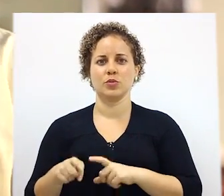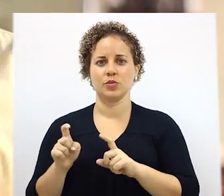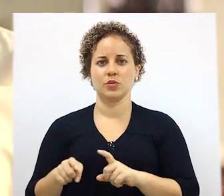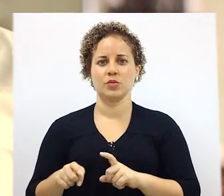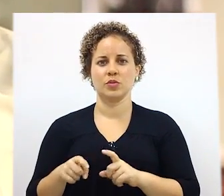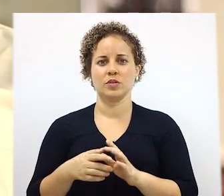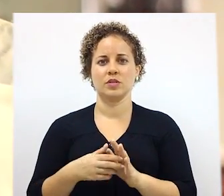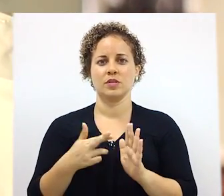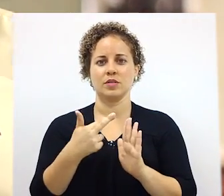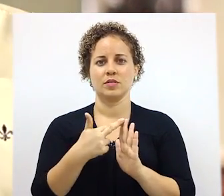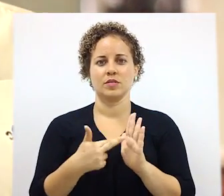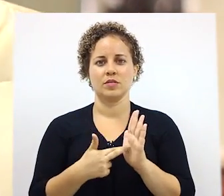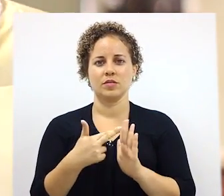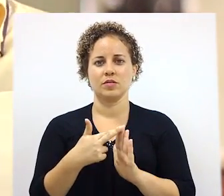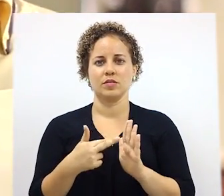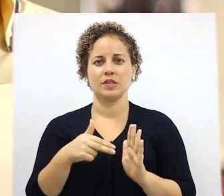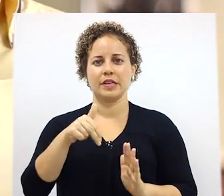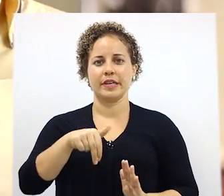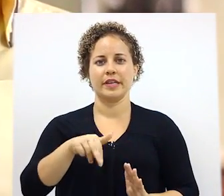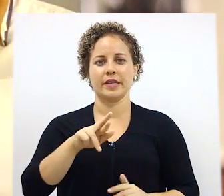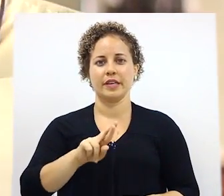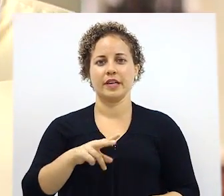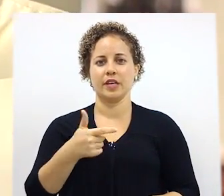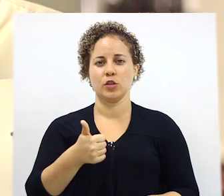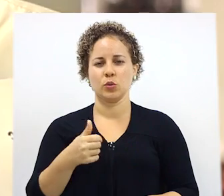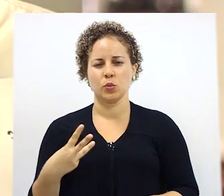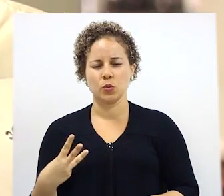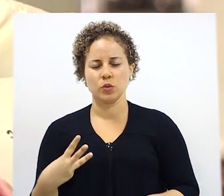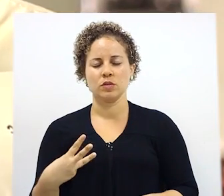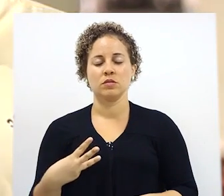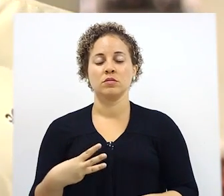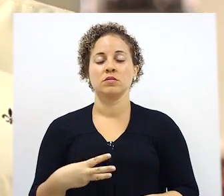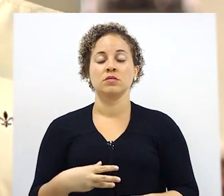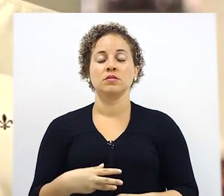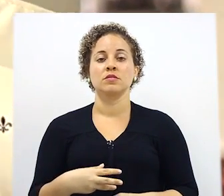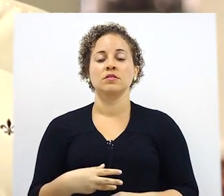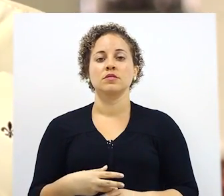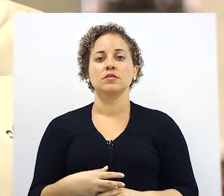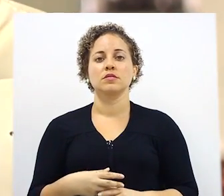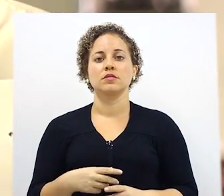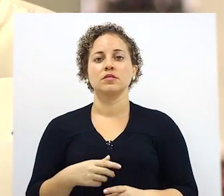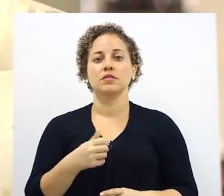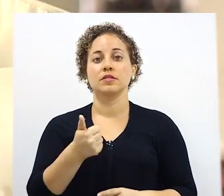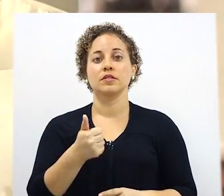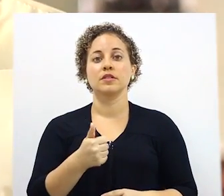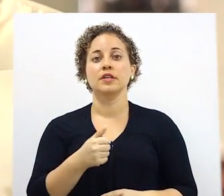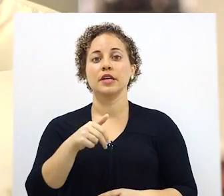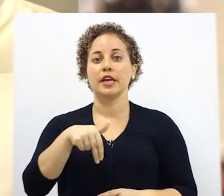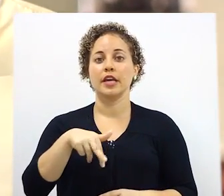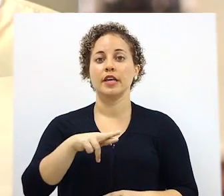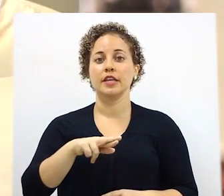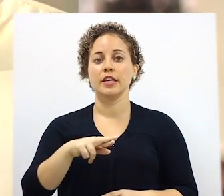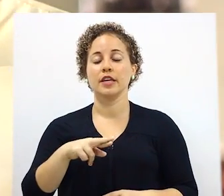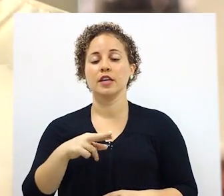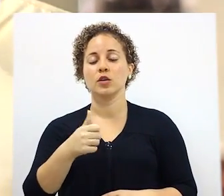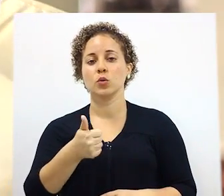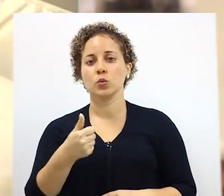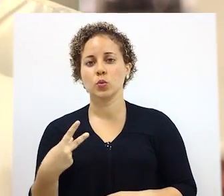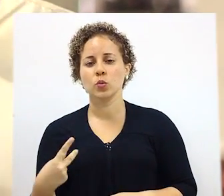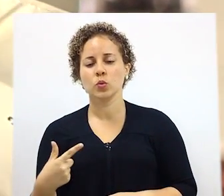normas relacionadas aí à NR12, né, que é importantíssima também, atrelar a NR12, a